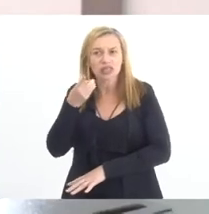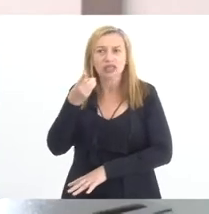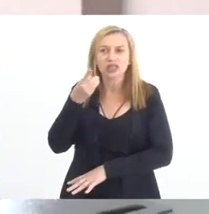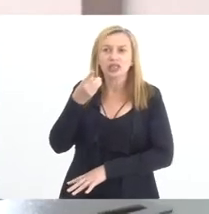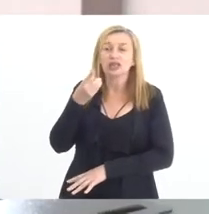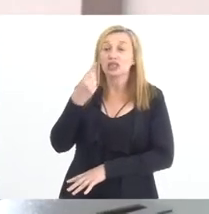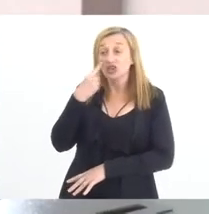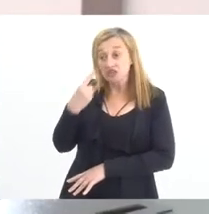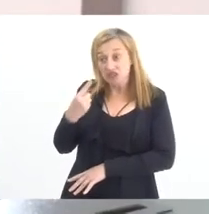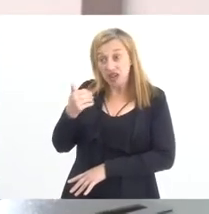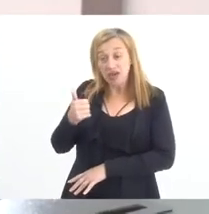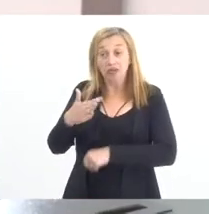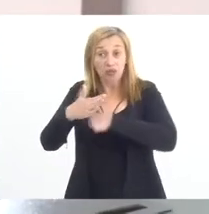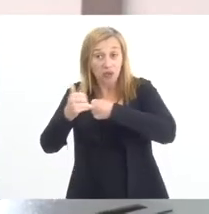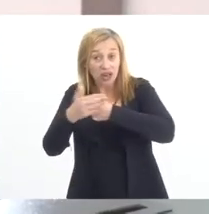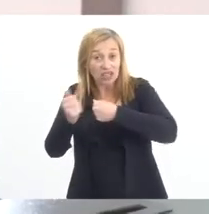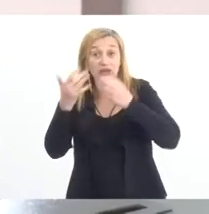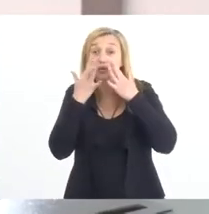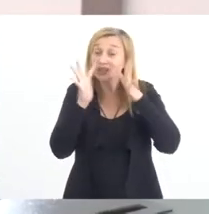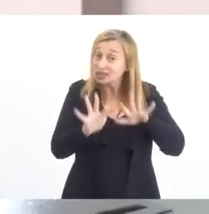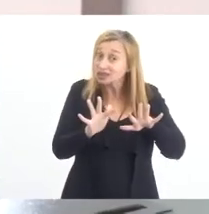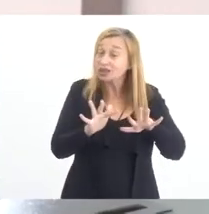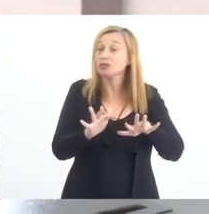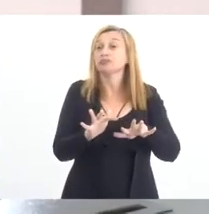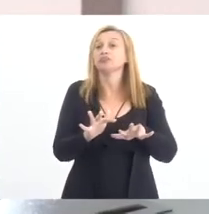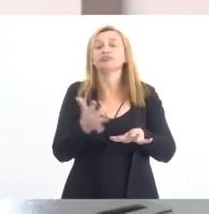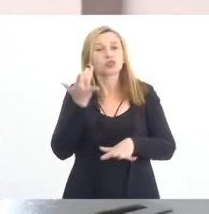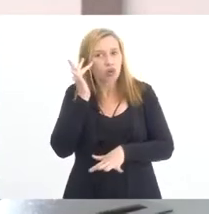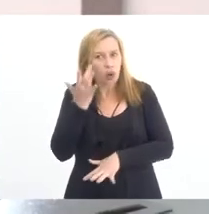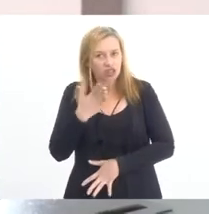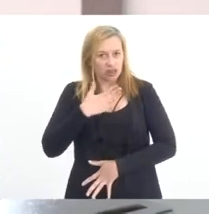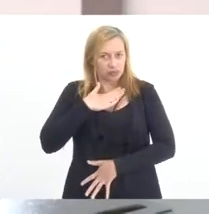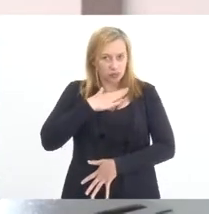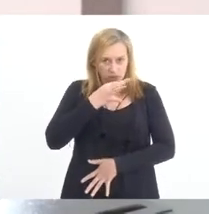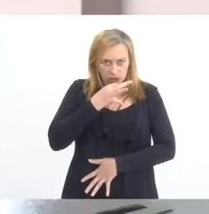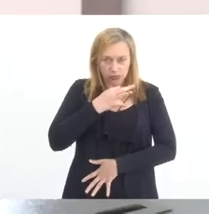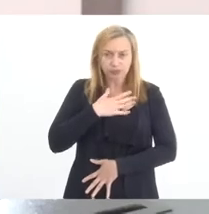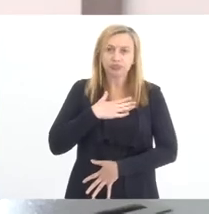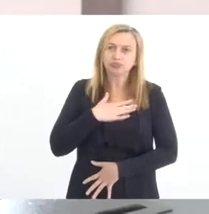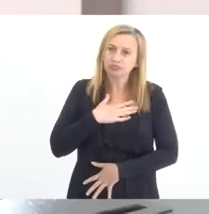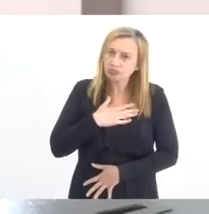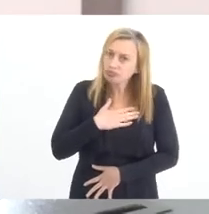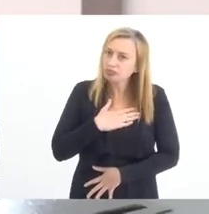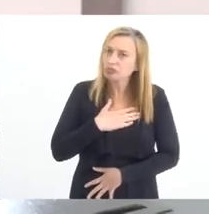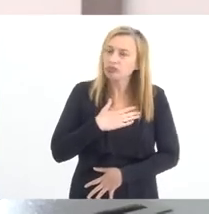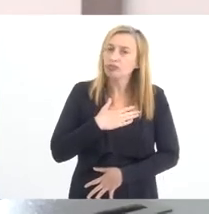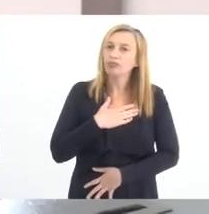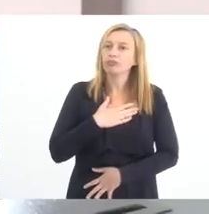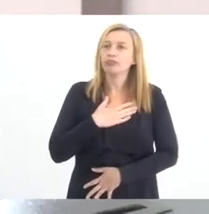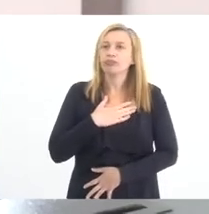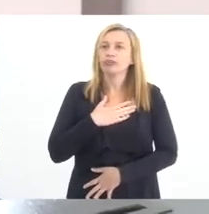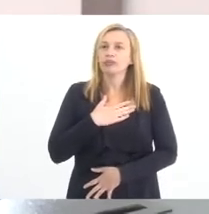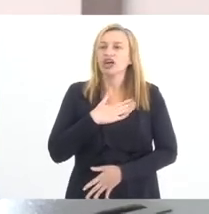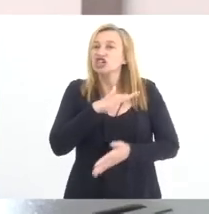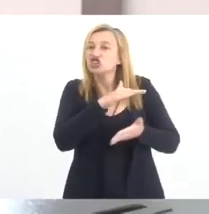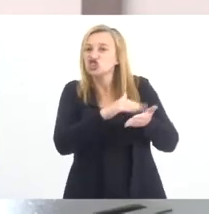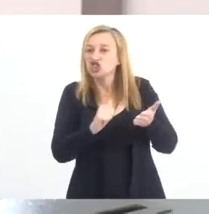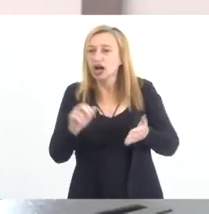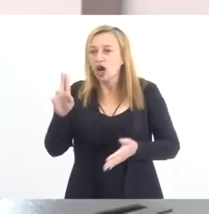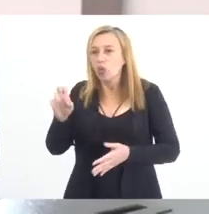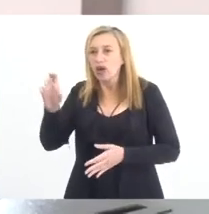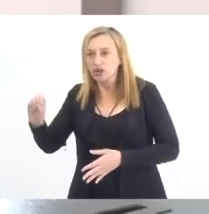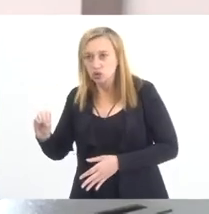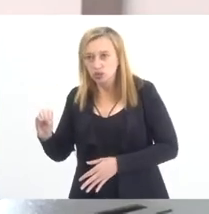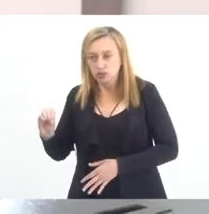deputados, devem olhar isso com carinho, com atenção. E eu acho, na minha opinião, que tirar ao